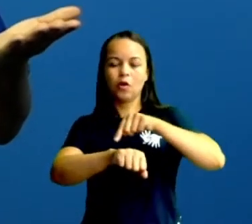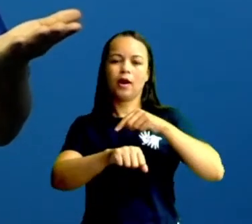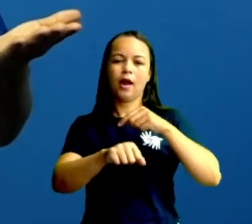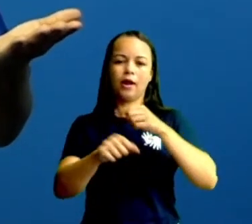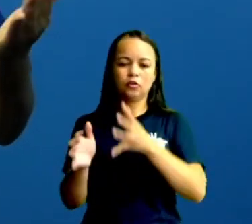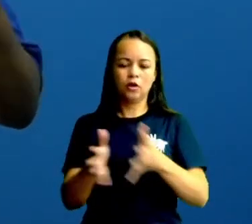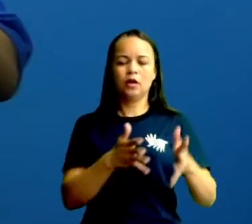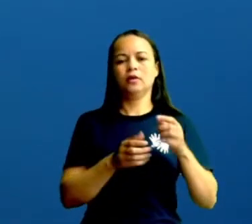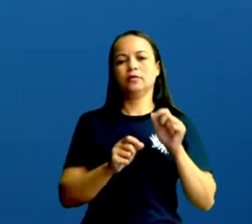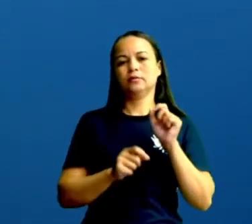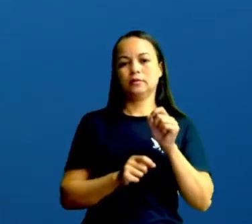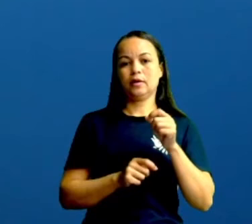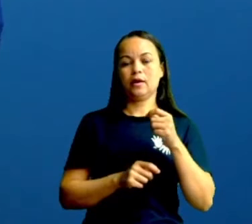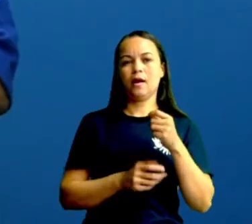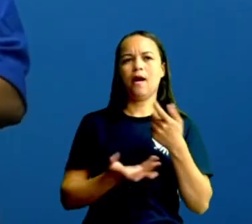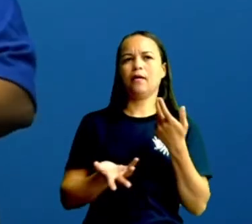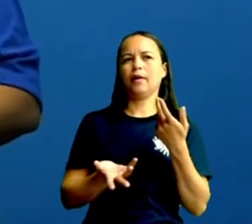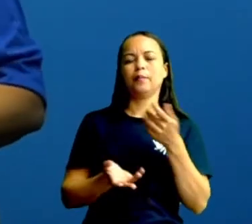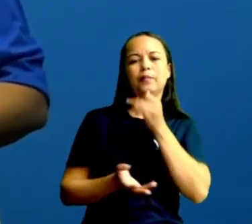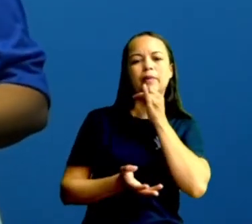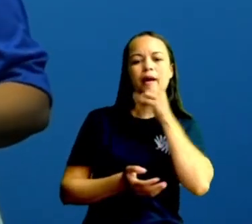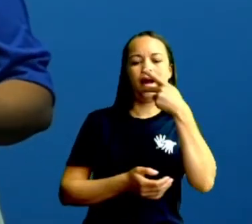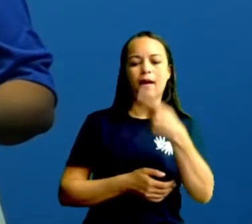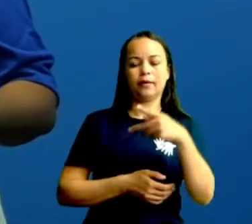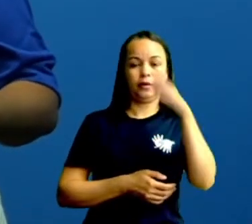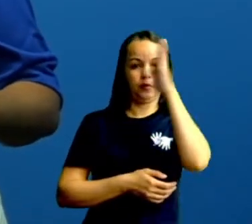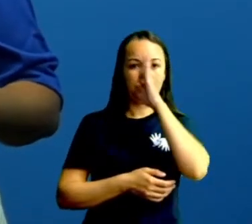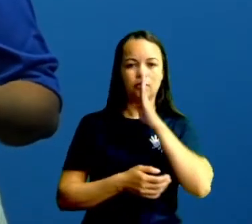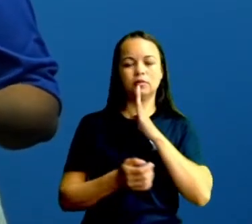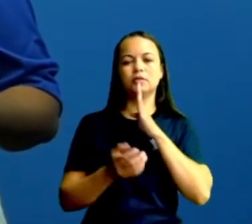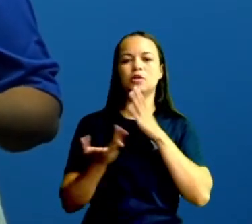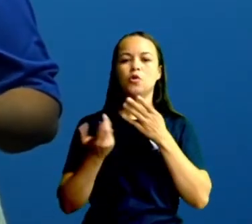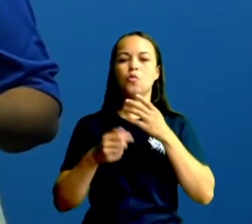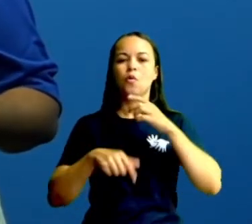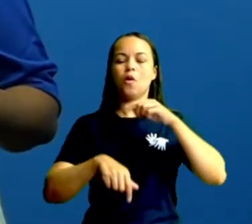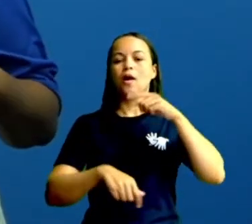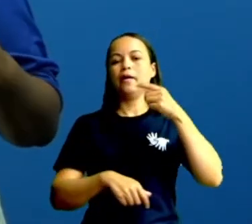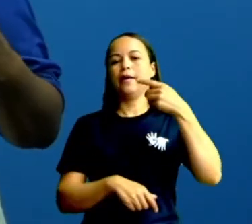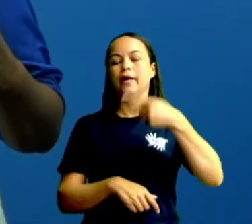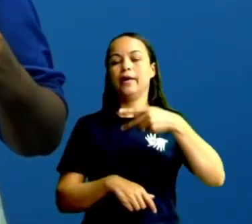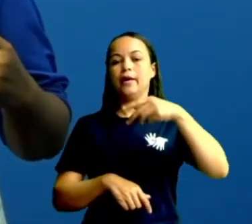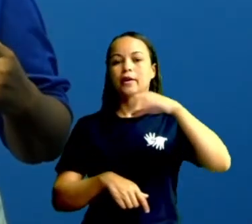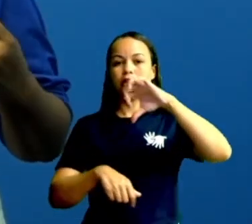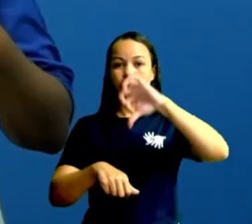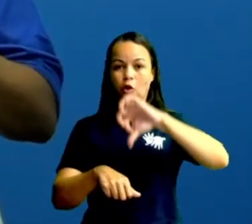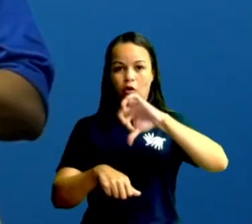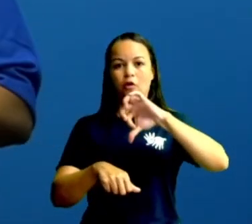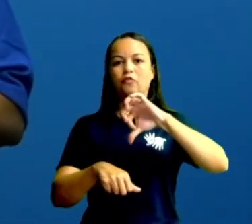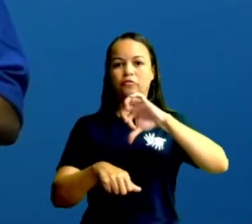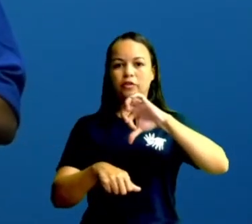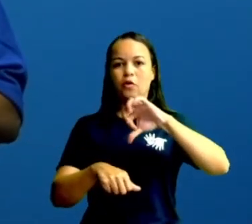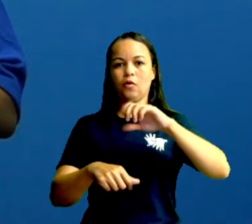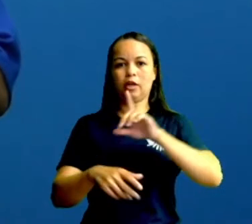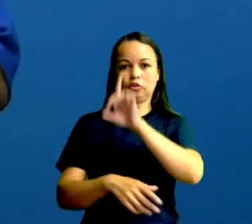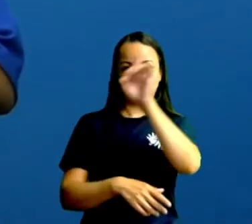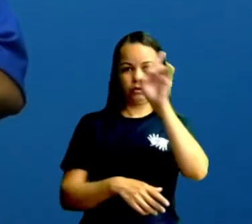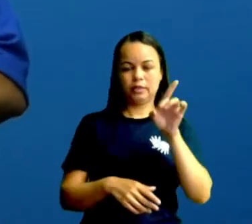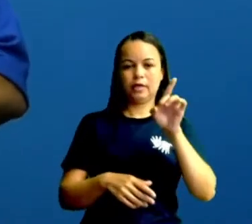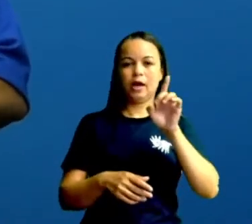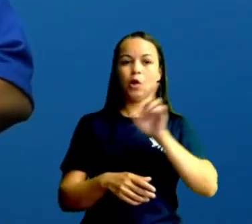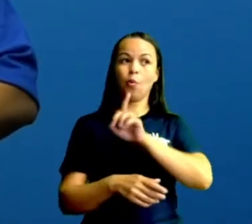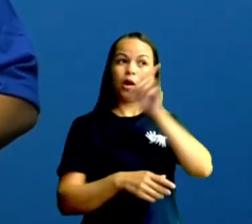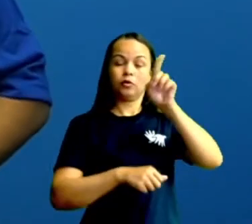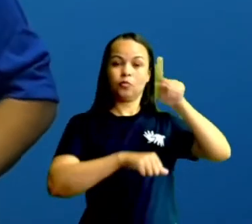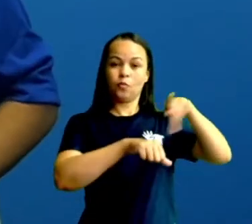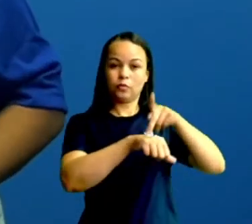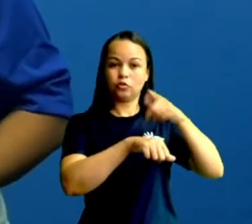exemplo, quando é 9 horas, no outro lado do mundo, no Japão, é 9 horas, mas da noite e aqui do dia. E quando aqui